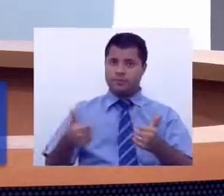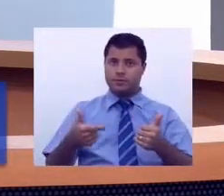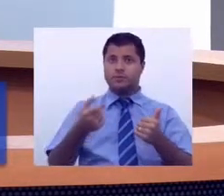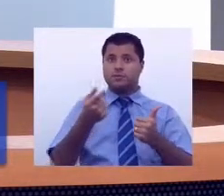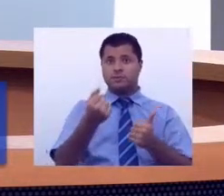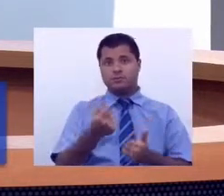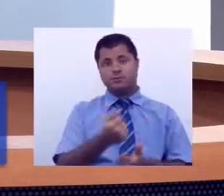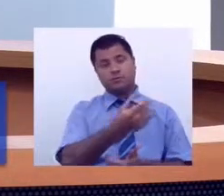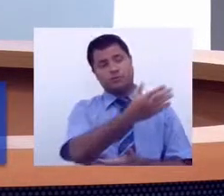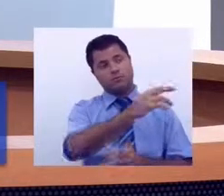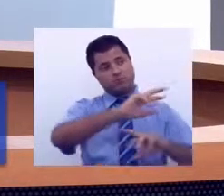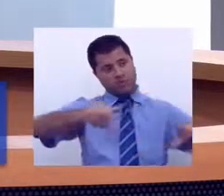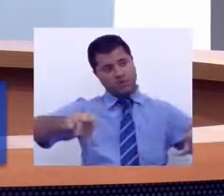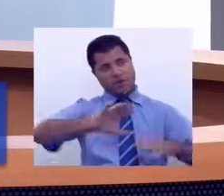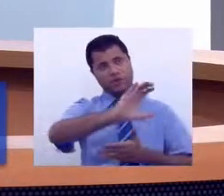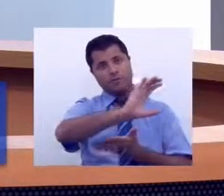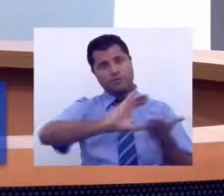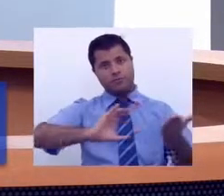Estela Maris.